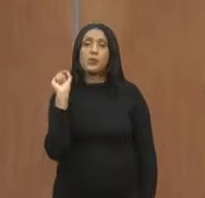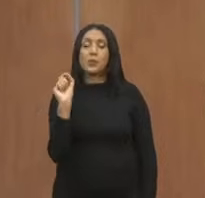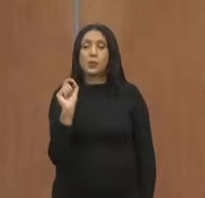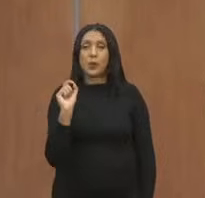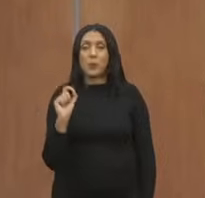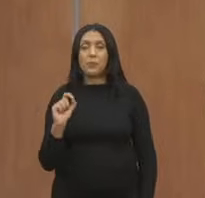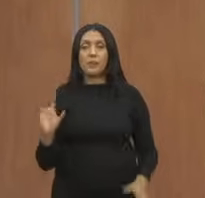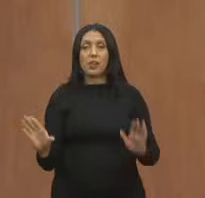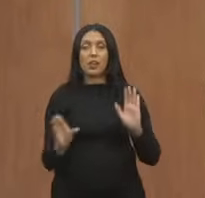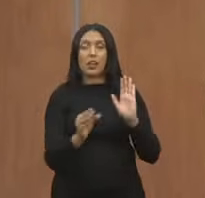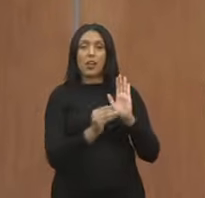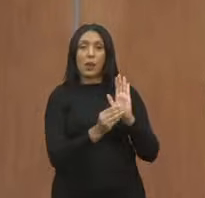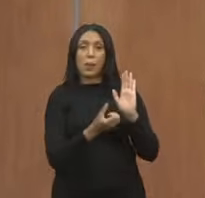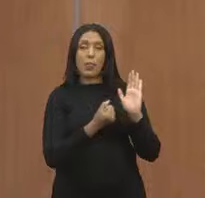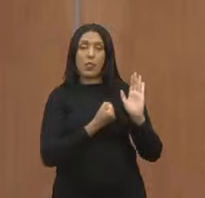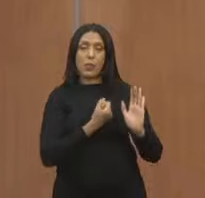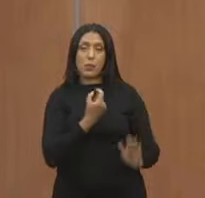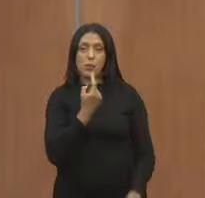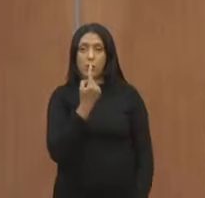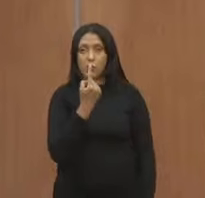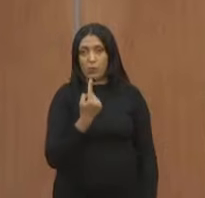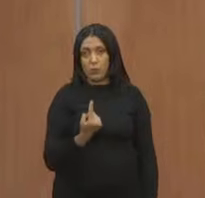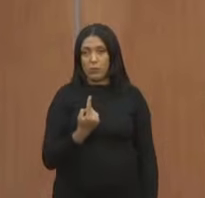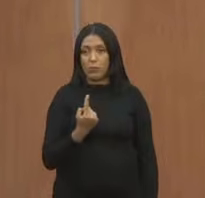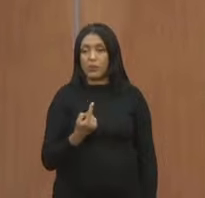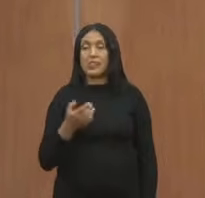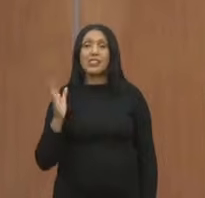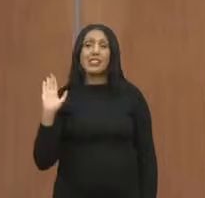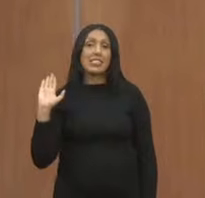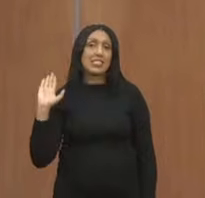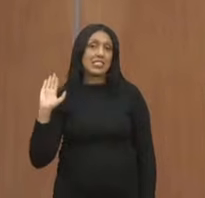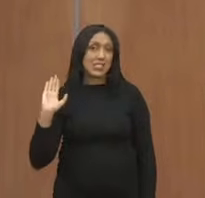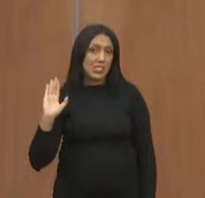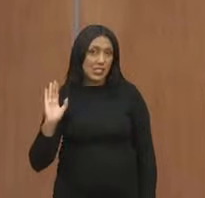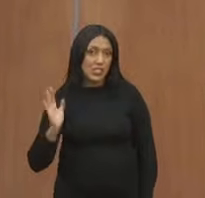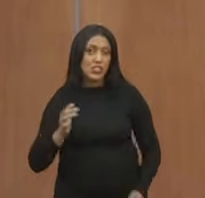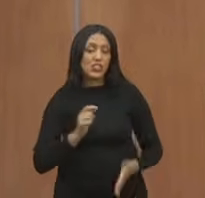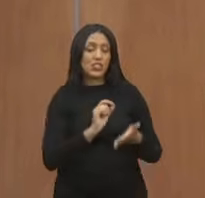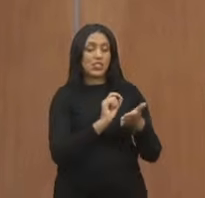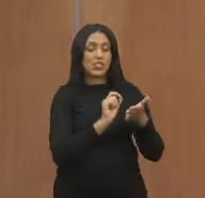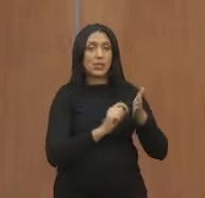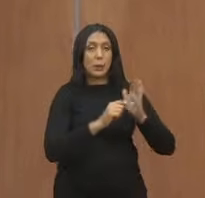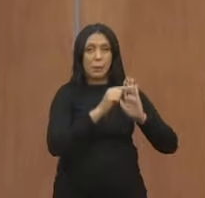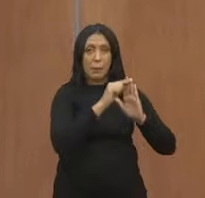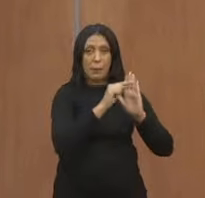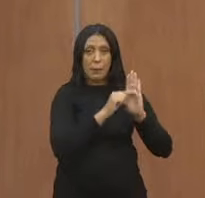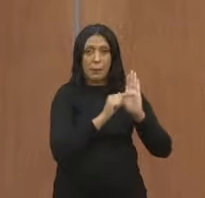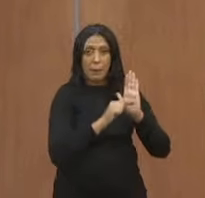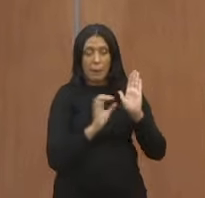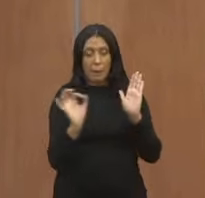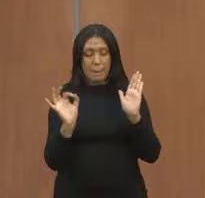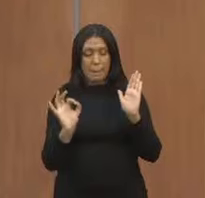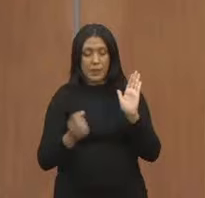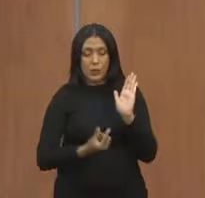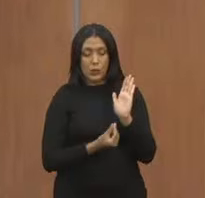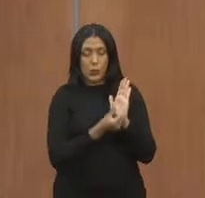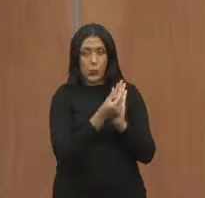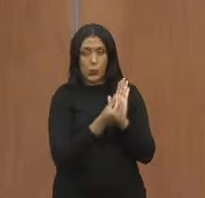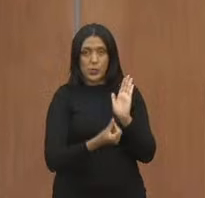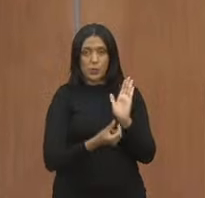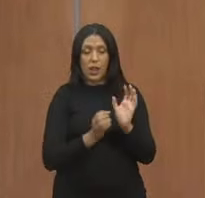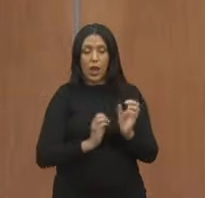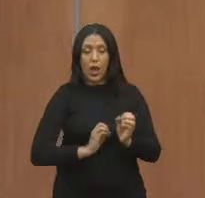Emenda 1, já está prevista na dotação orçamentária de obras e instalações, Tesouro, na